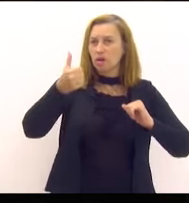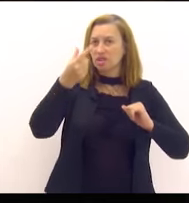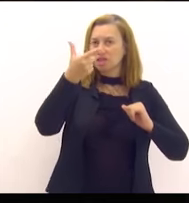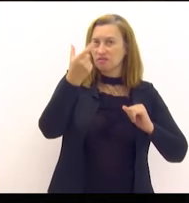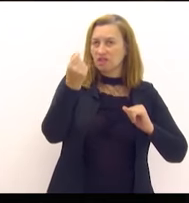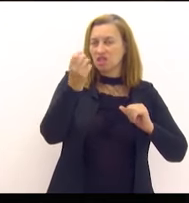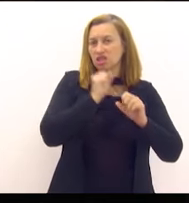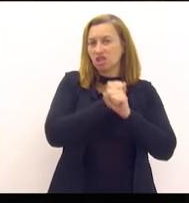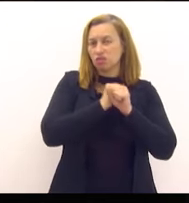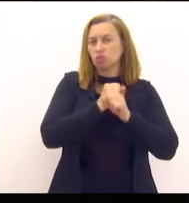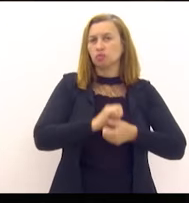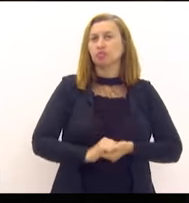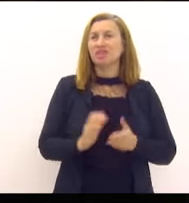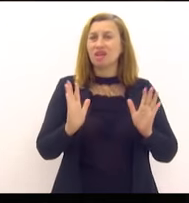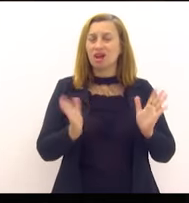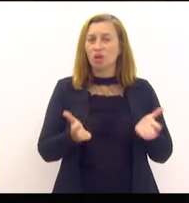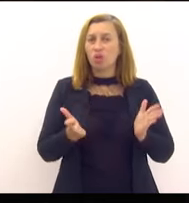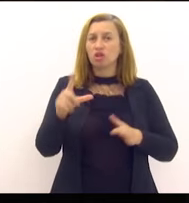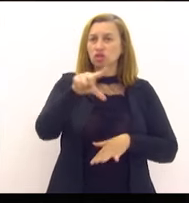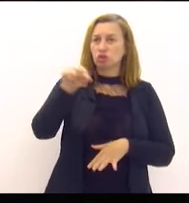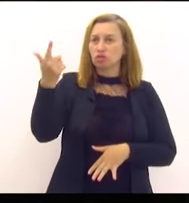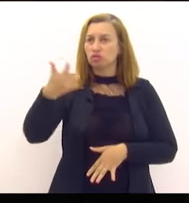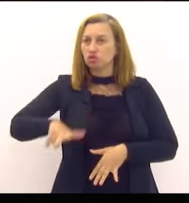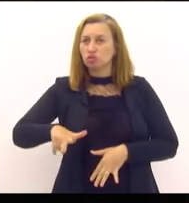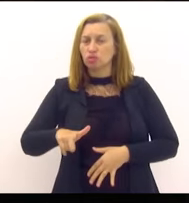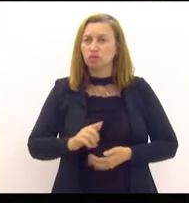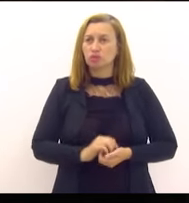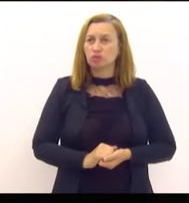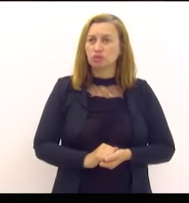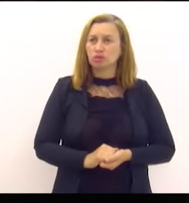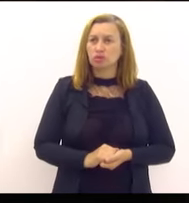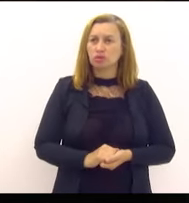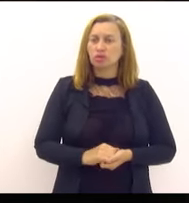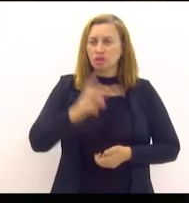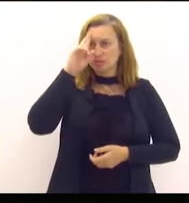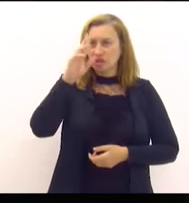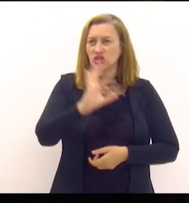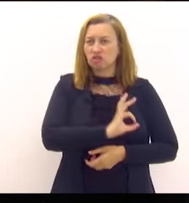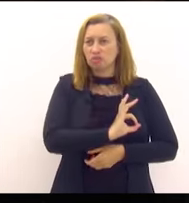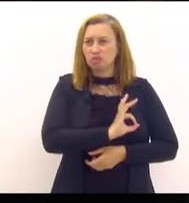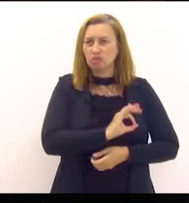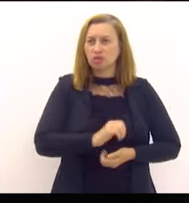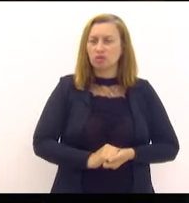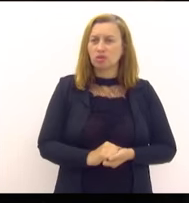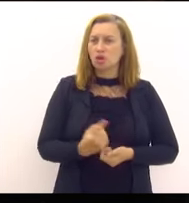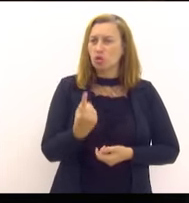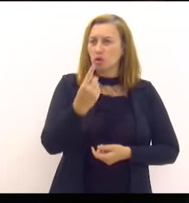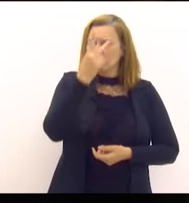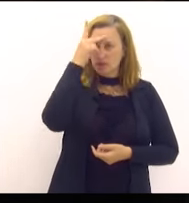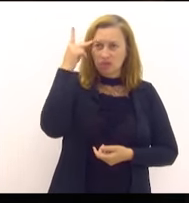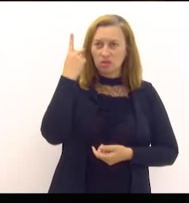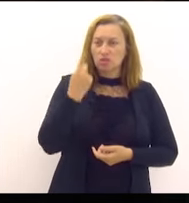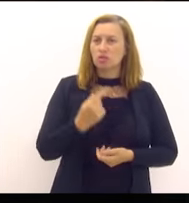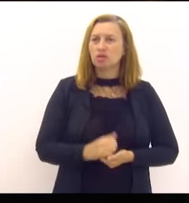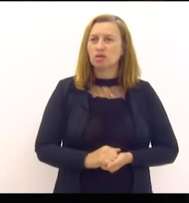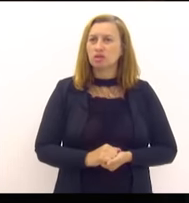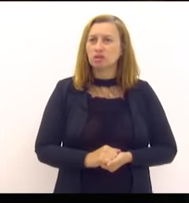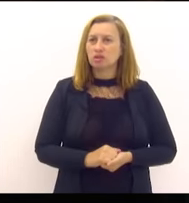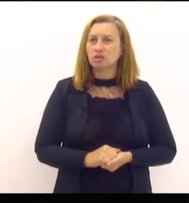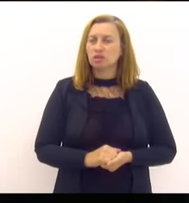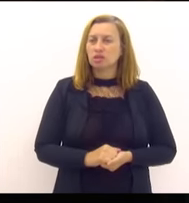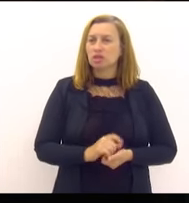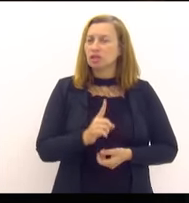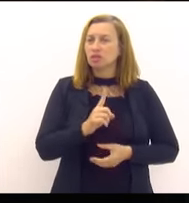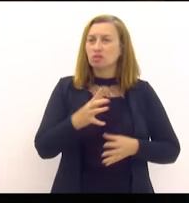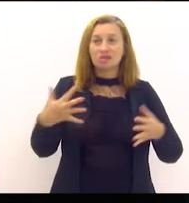anos. E agora escolheu para chefe da polícia uma pessoa que